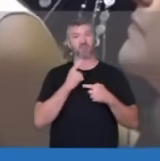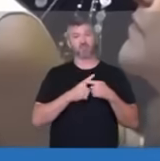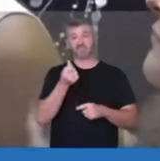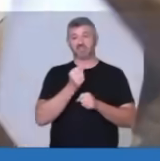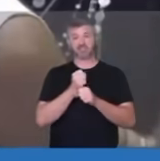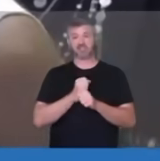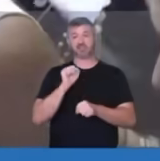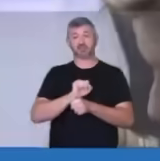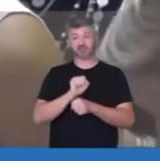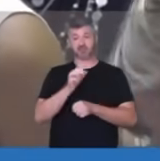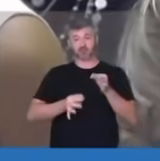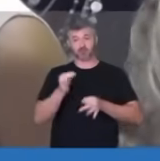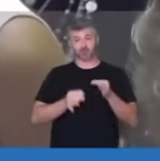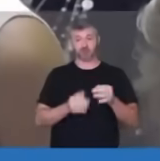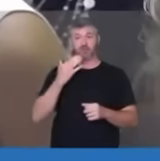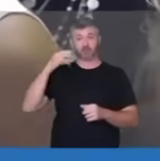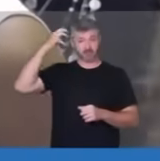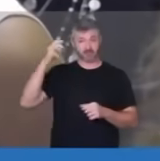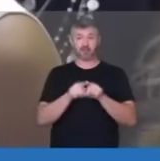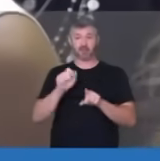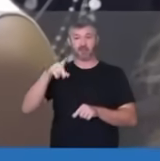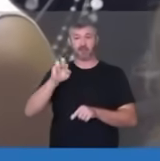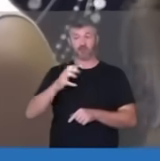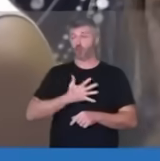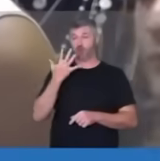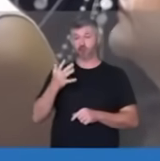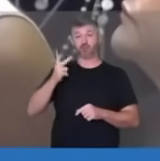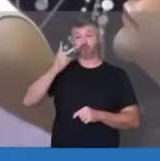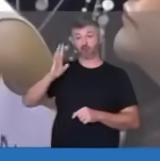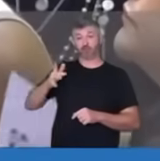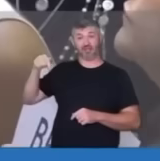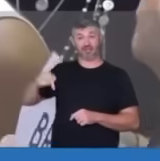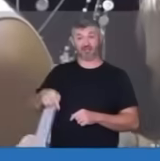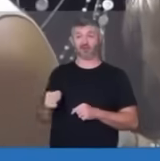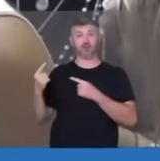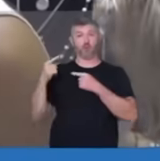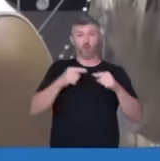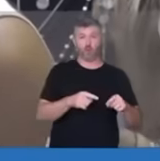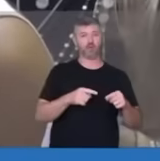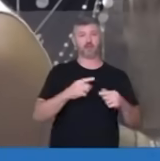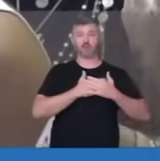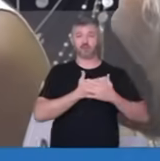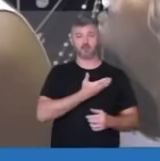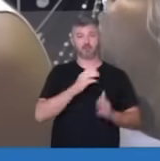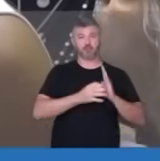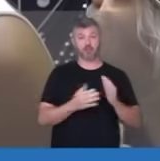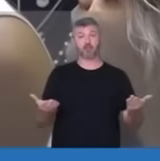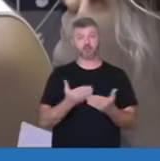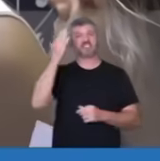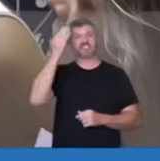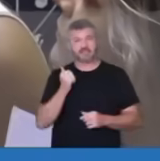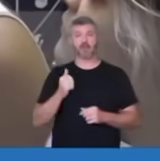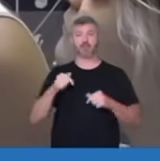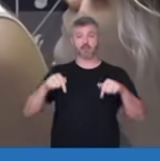6 anos esperando justiça por Marielle Anderson, vendo os horrores que já foram ditos nesse espaço contra a memória de nossa companheira, e hoje nós sabemos que